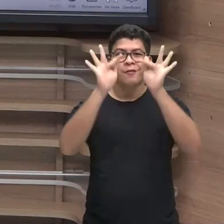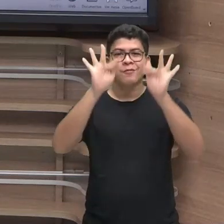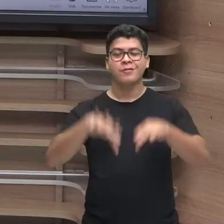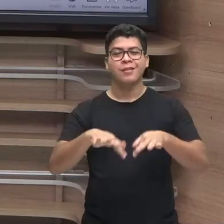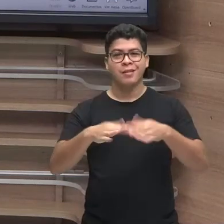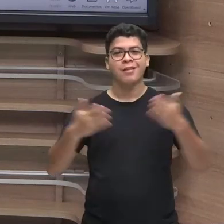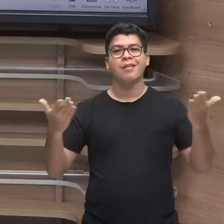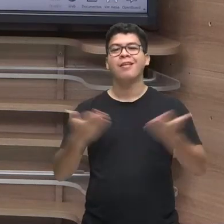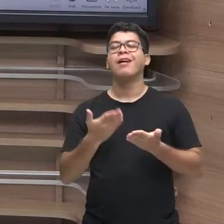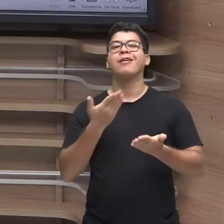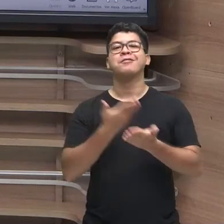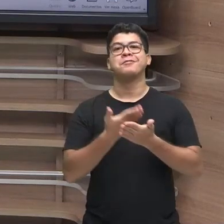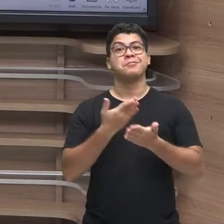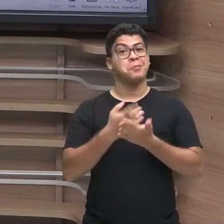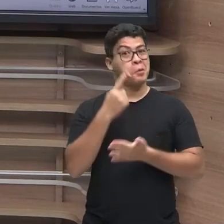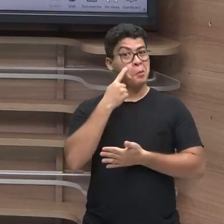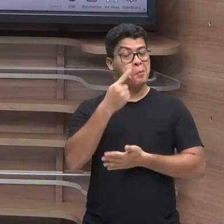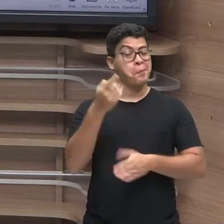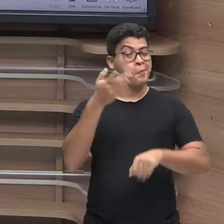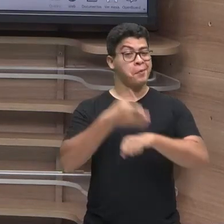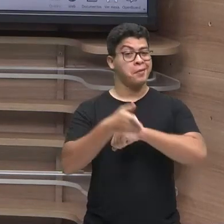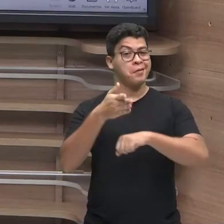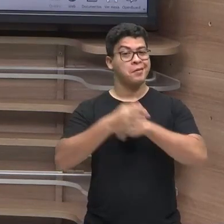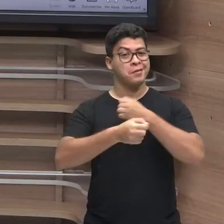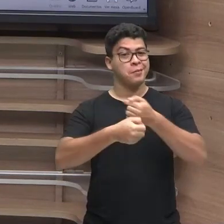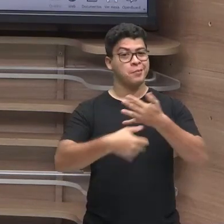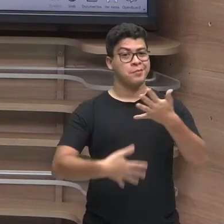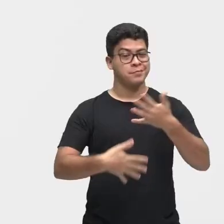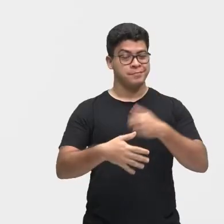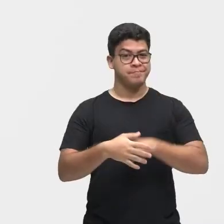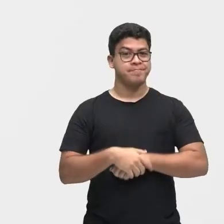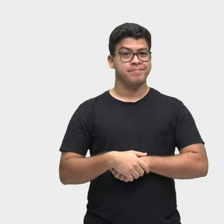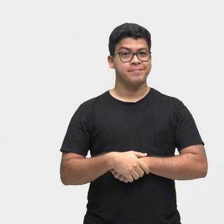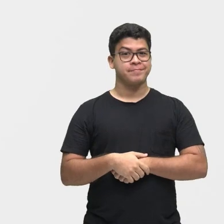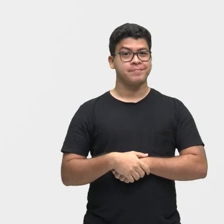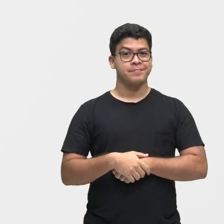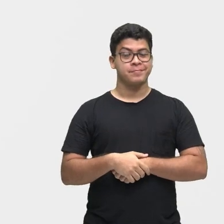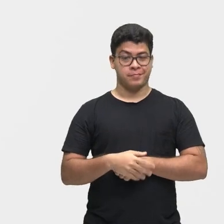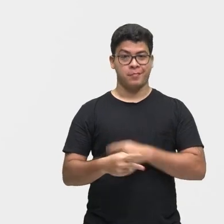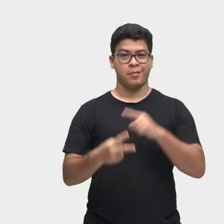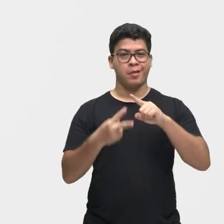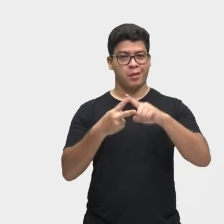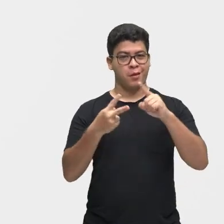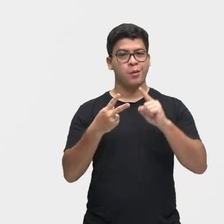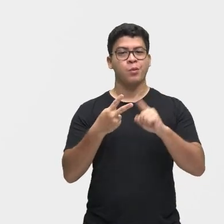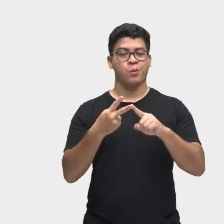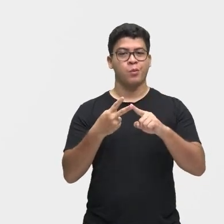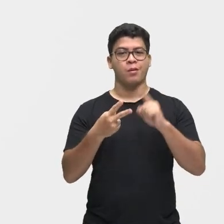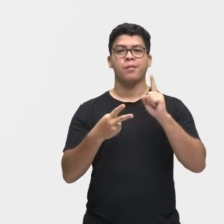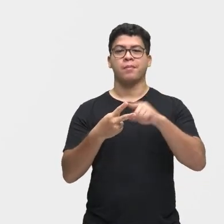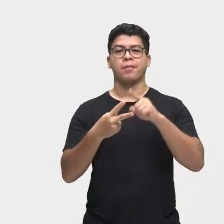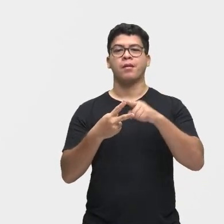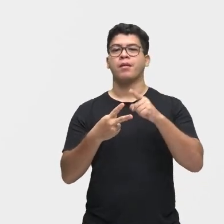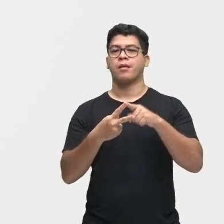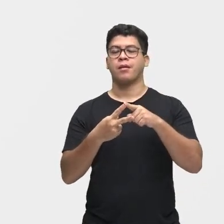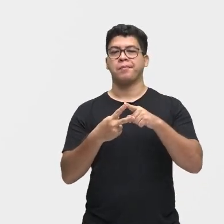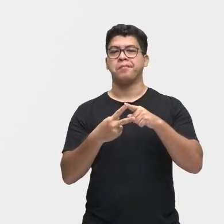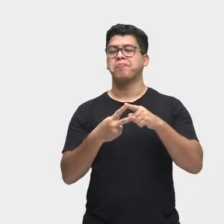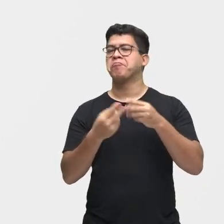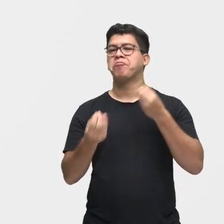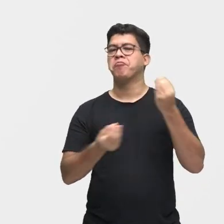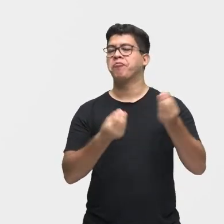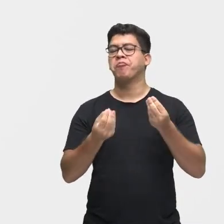vocês participando no chat, tá certo? Então vamos lá rever as nossas questões. Foram duas questões. Vou primeiramente aí falar da